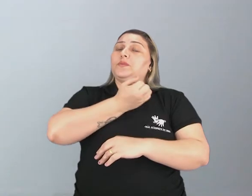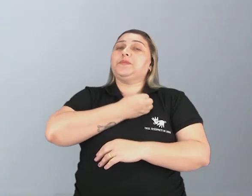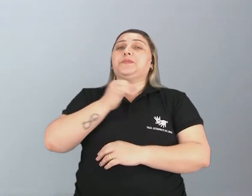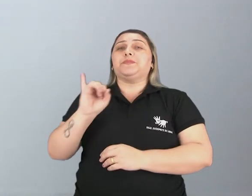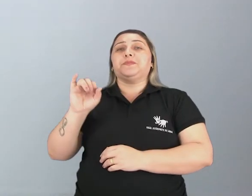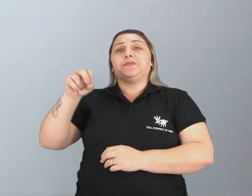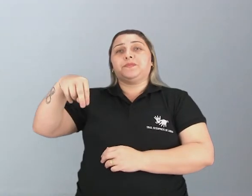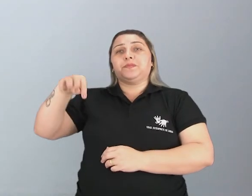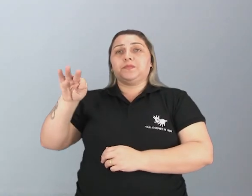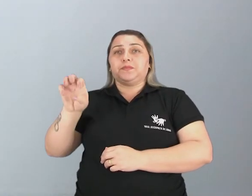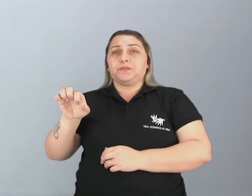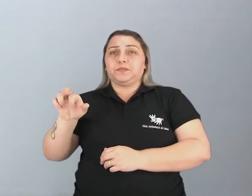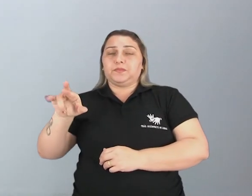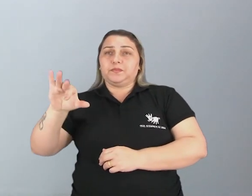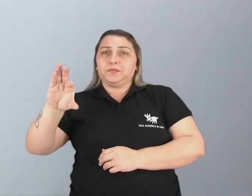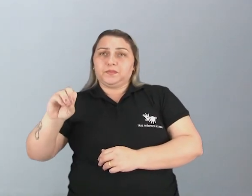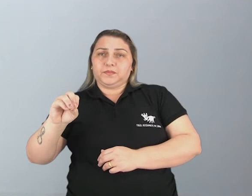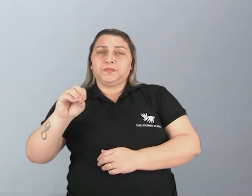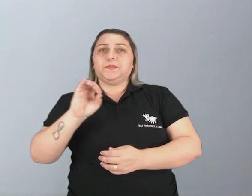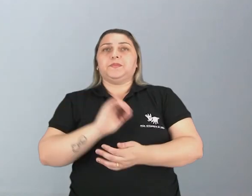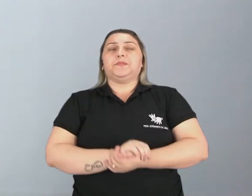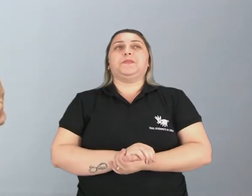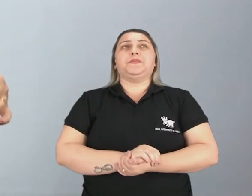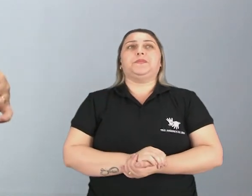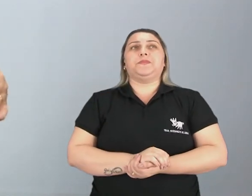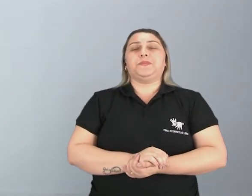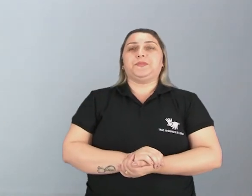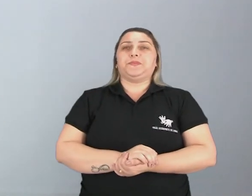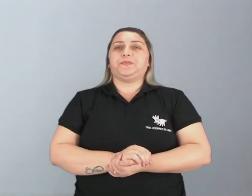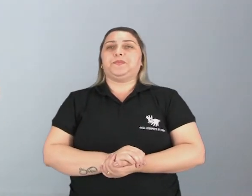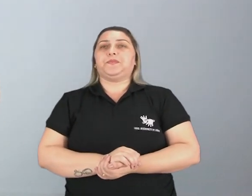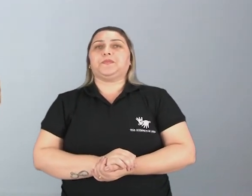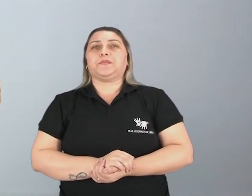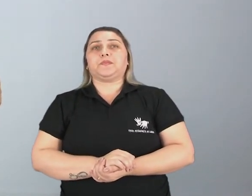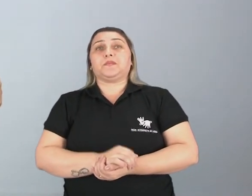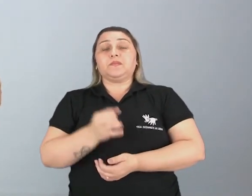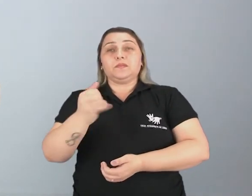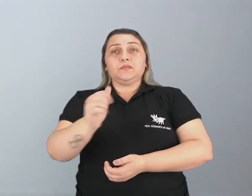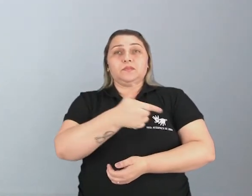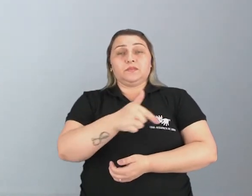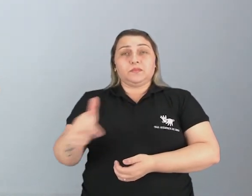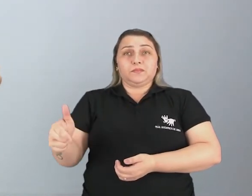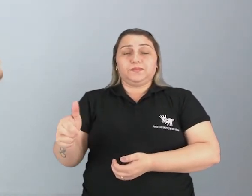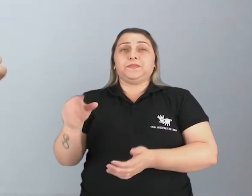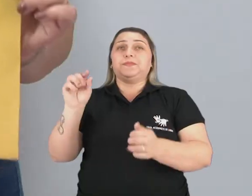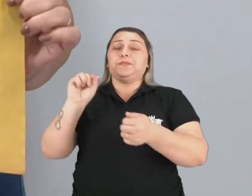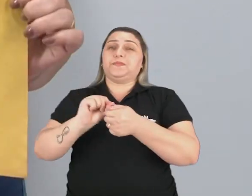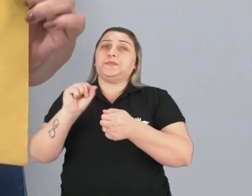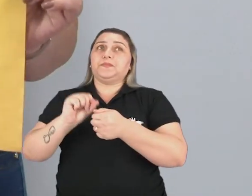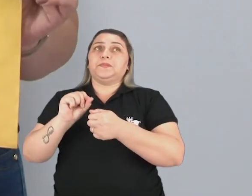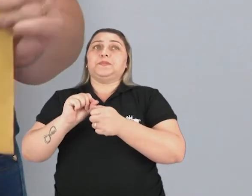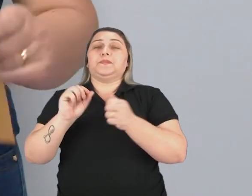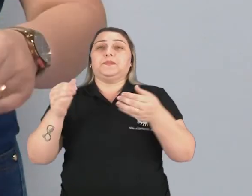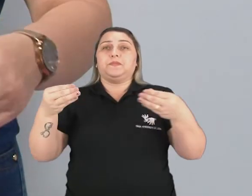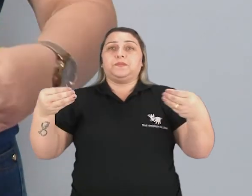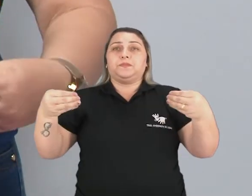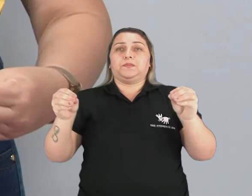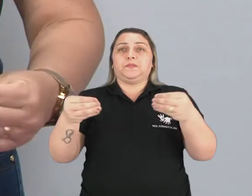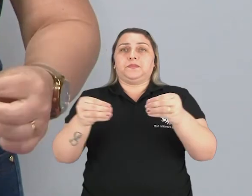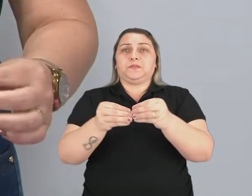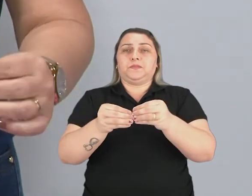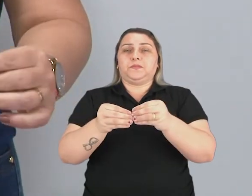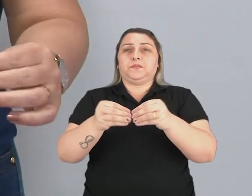como a nossa folha de papel, né? Ela aqui inteira. Se eu não tivesse feito as marquinhas dividido